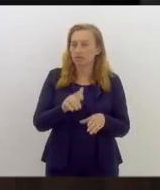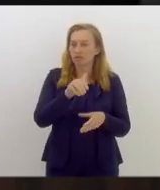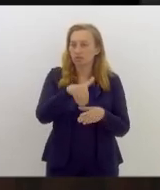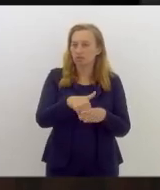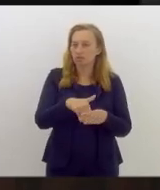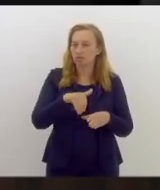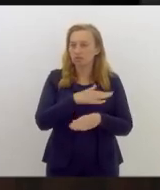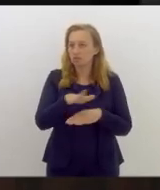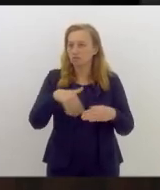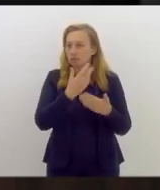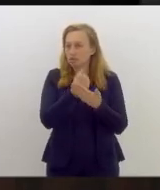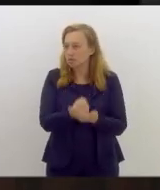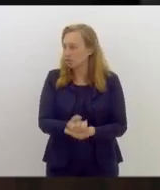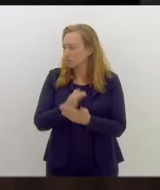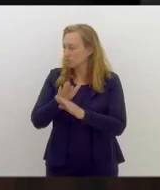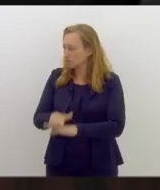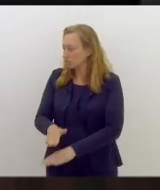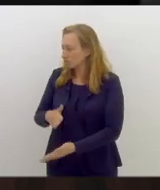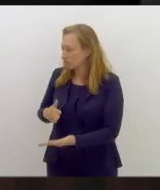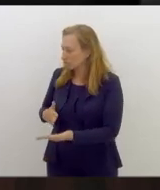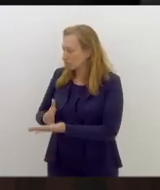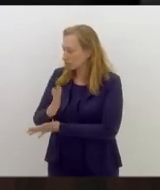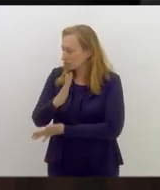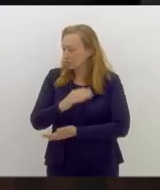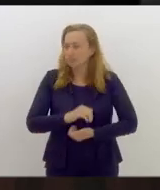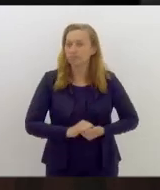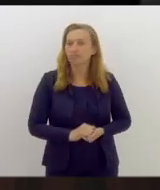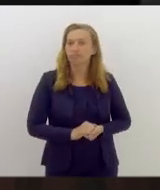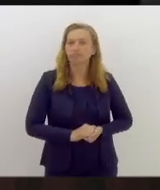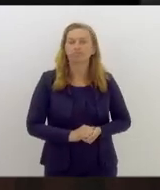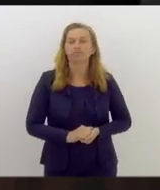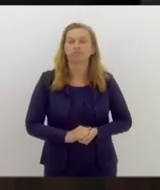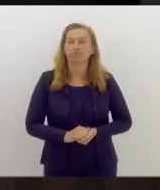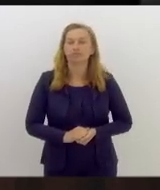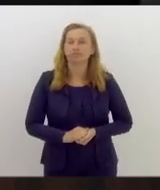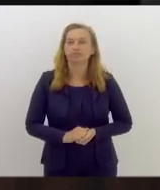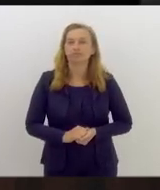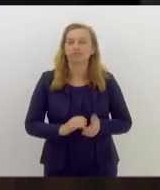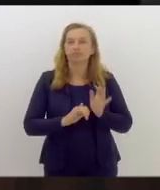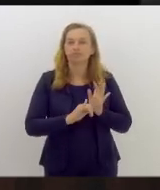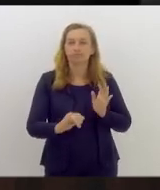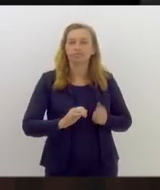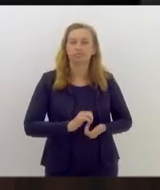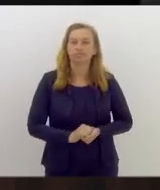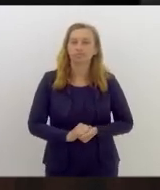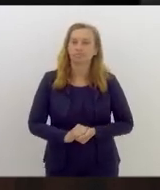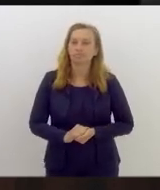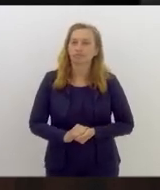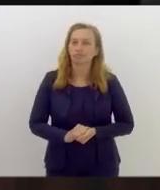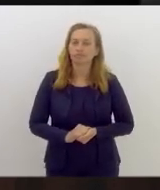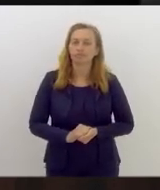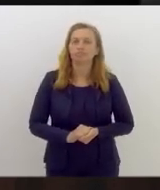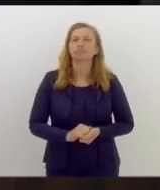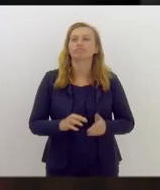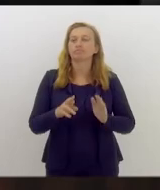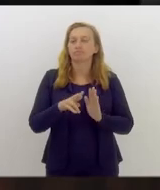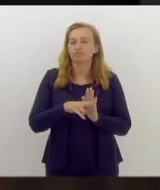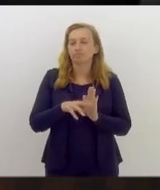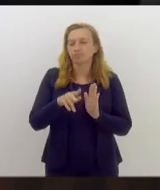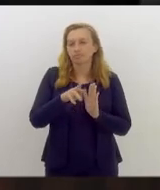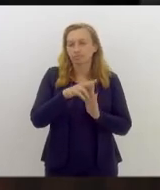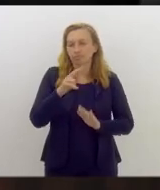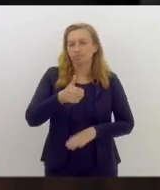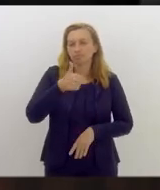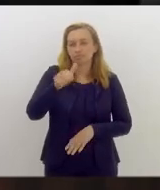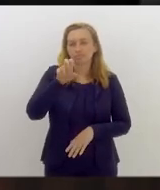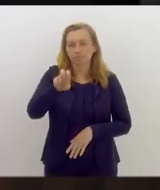a discussão, em votação, os senhores que aprovam permaneçam como estão, aprovado, vai à promulgação. Projeto de resolução número